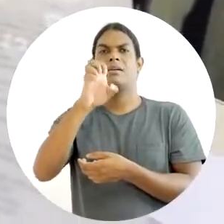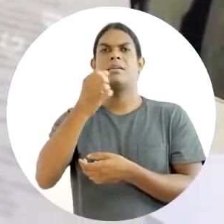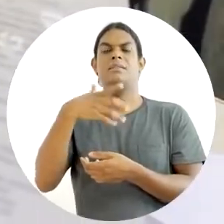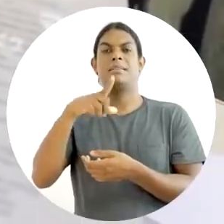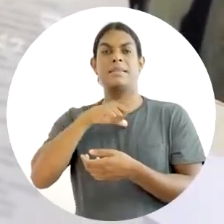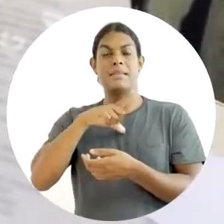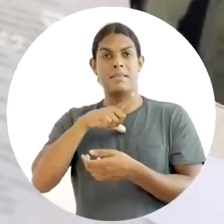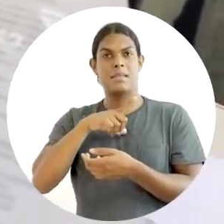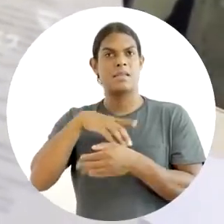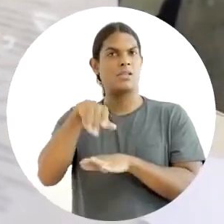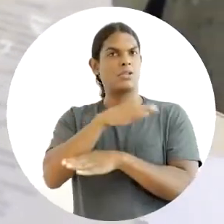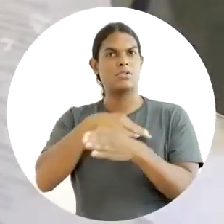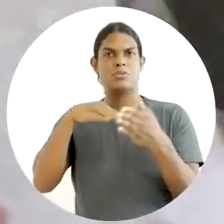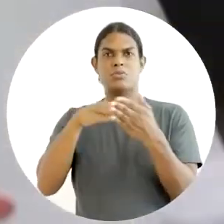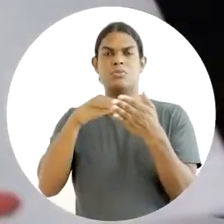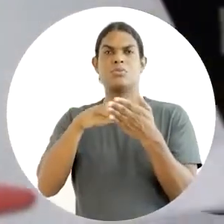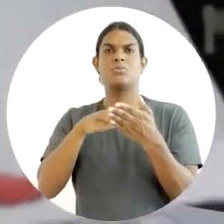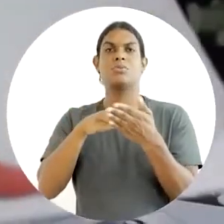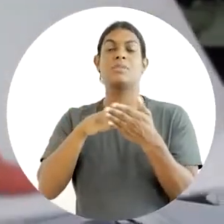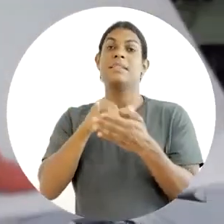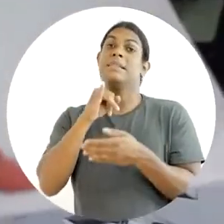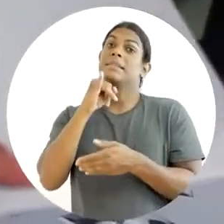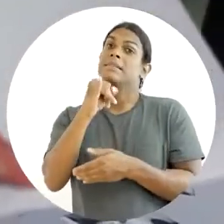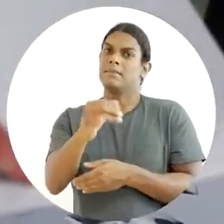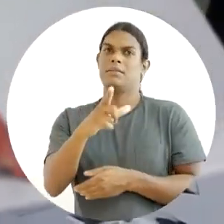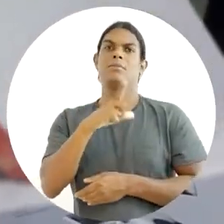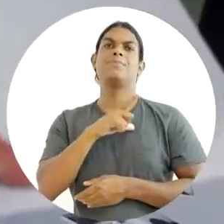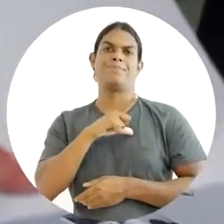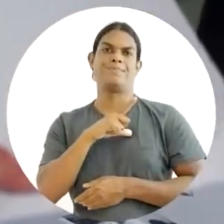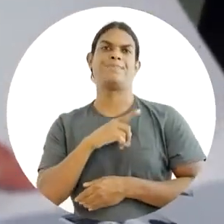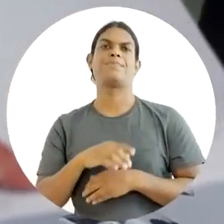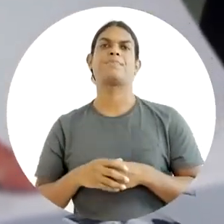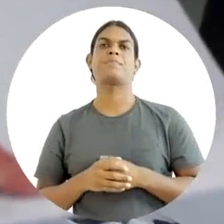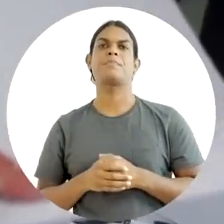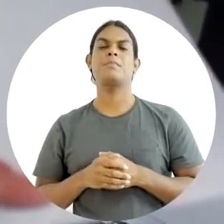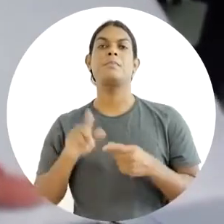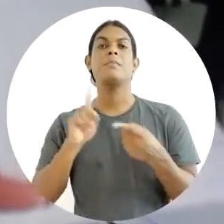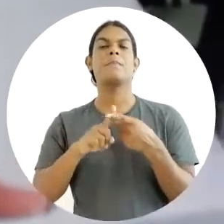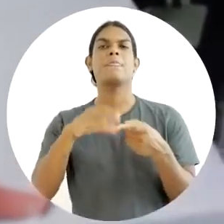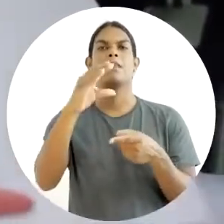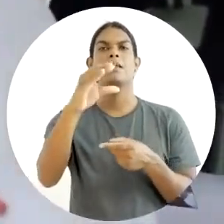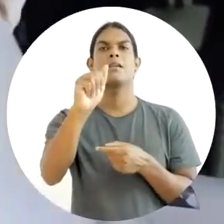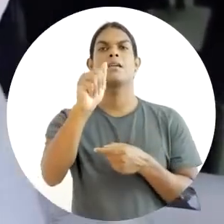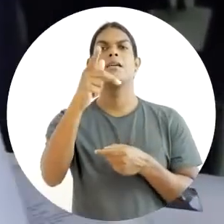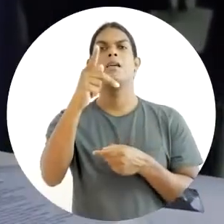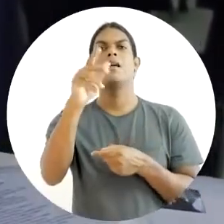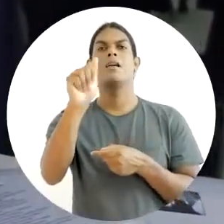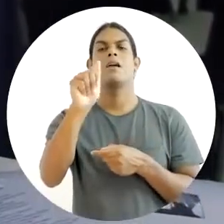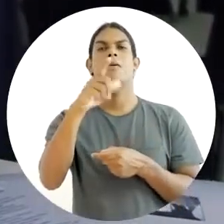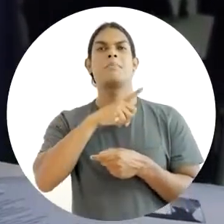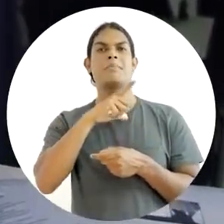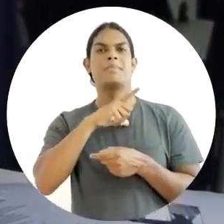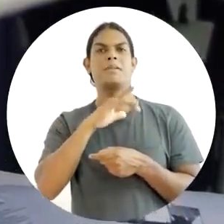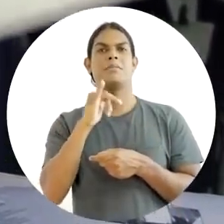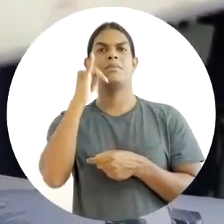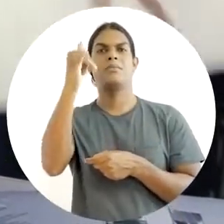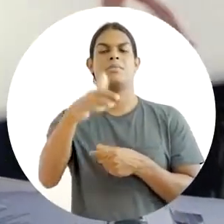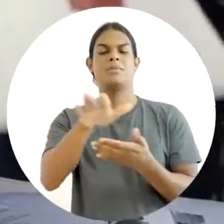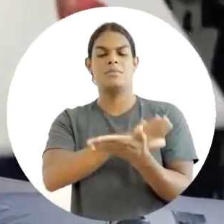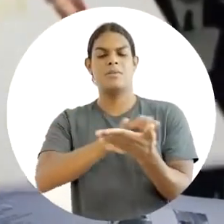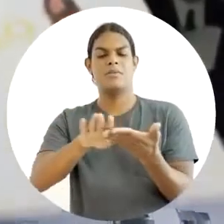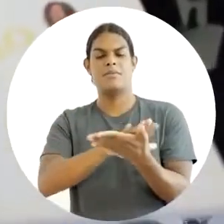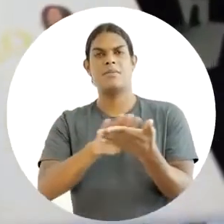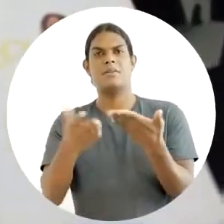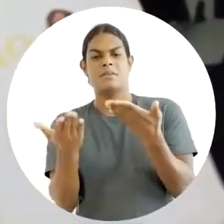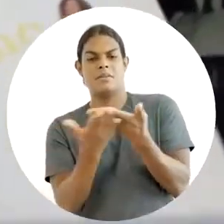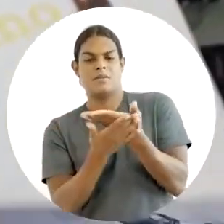vem, ou da capa. A capa, nós temos informações tanto na frente quanto no